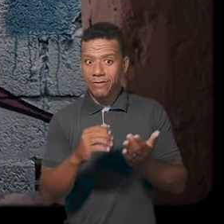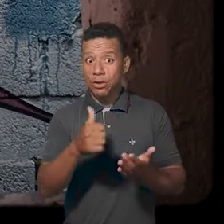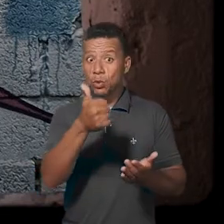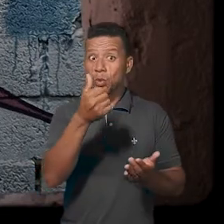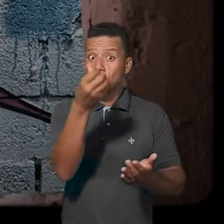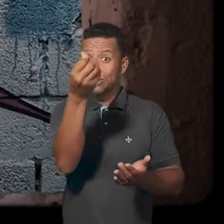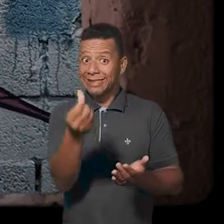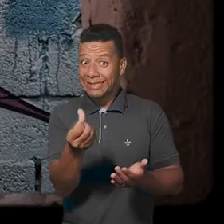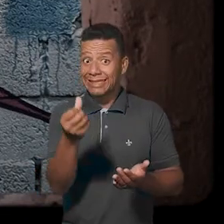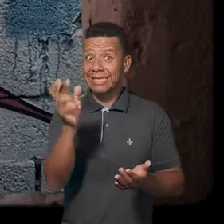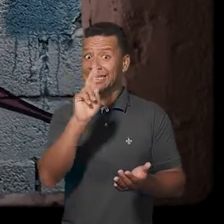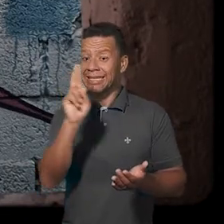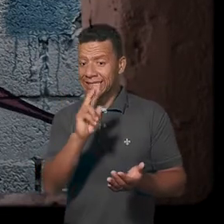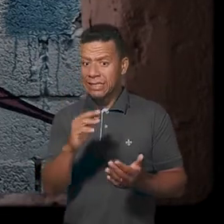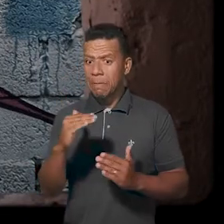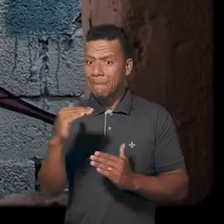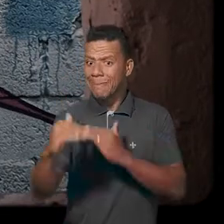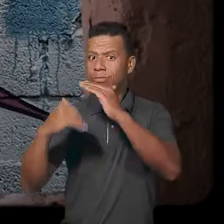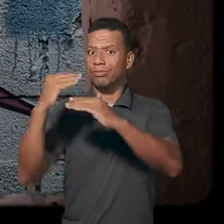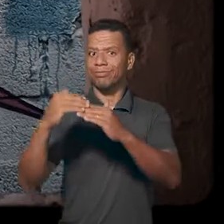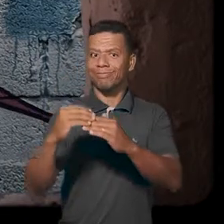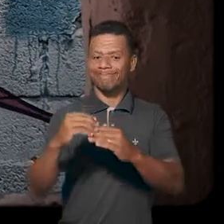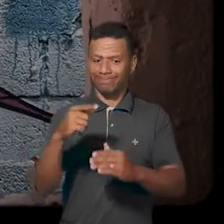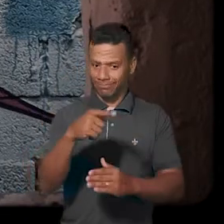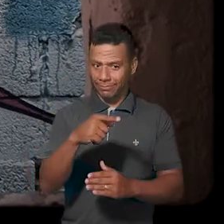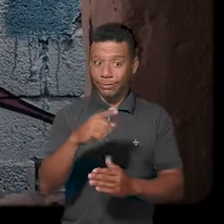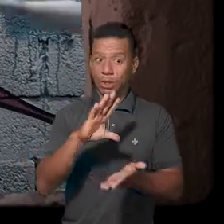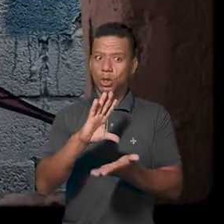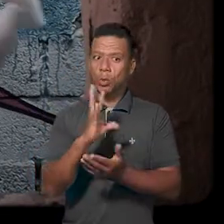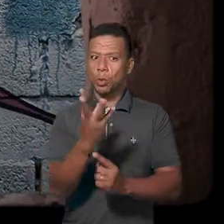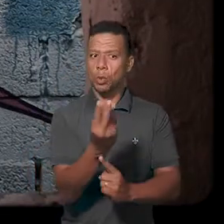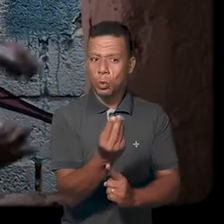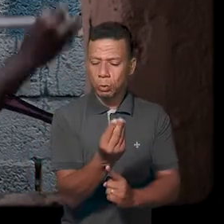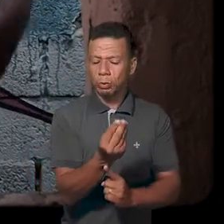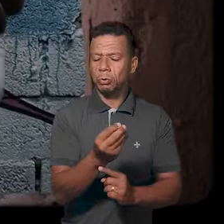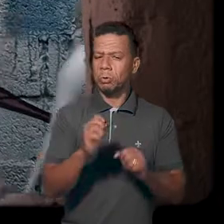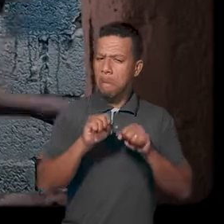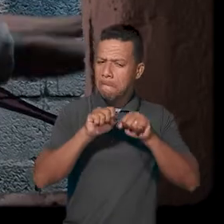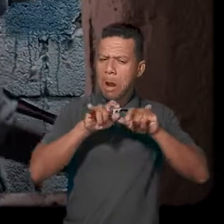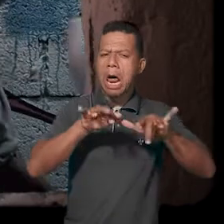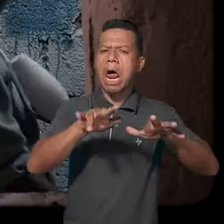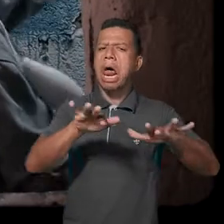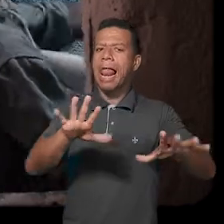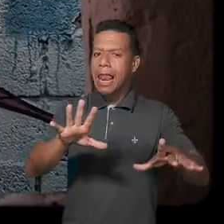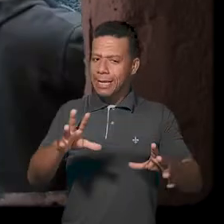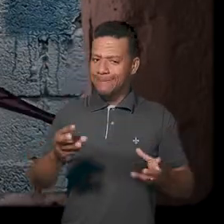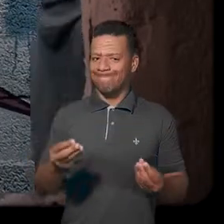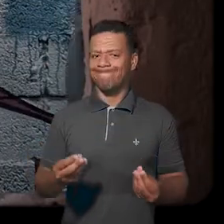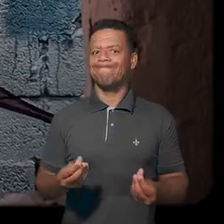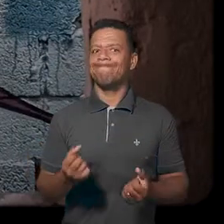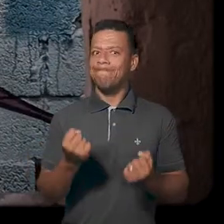e R$18. É inegável que a cultura tem um efeito multiplicador gigantesco.